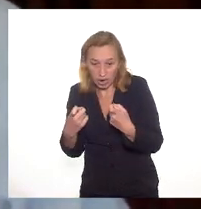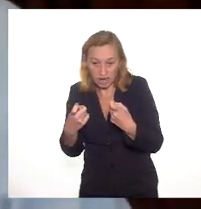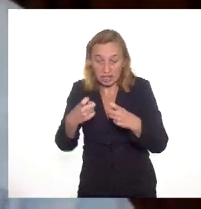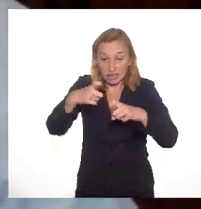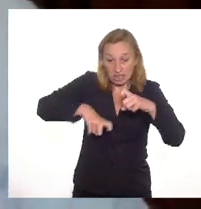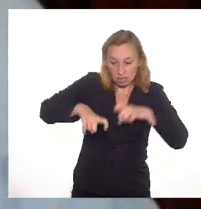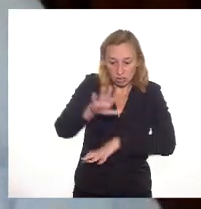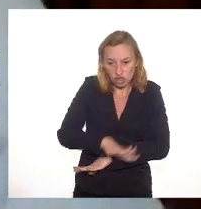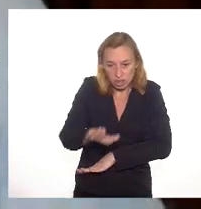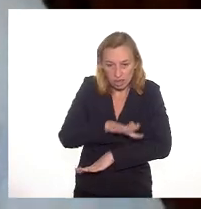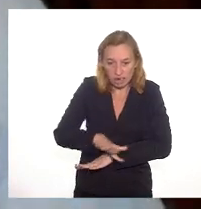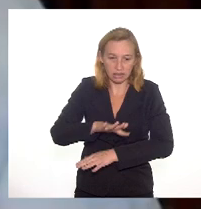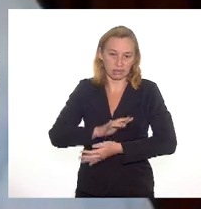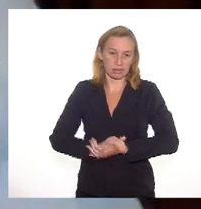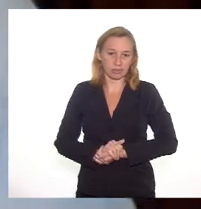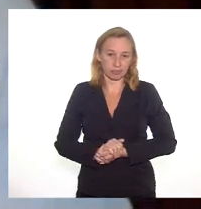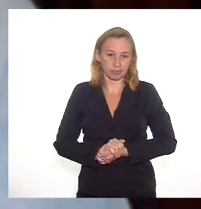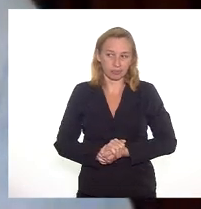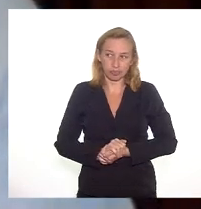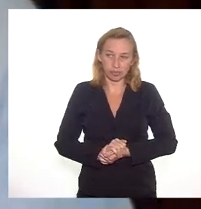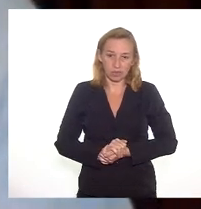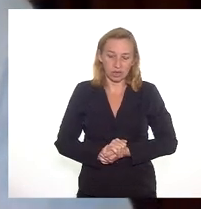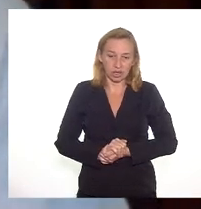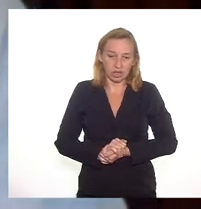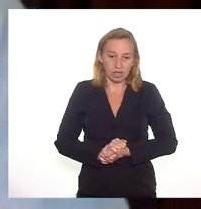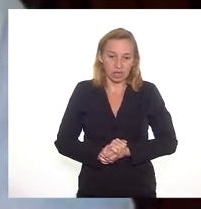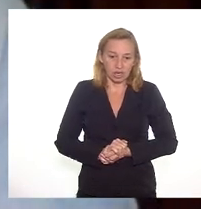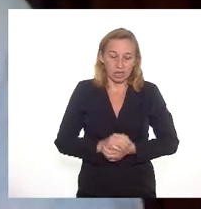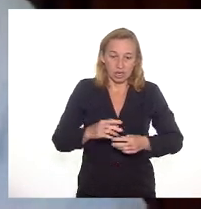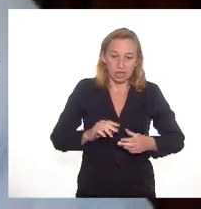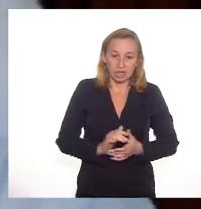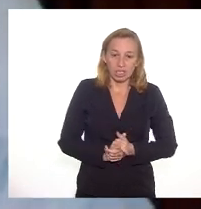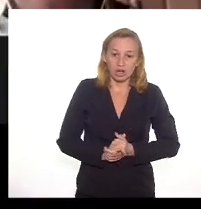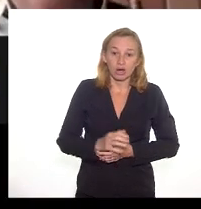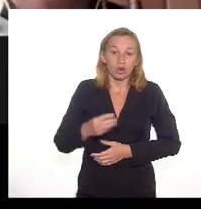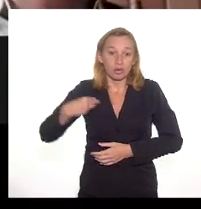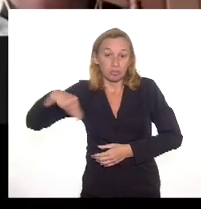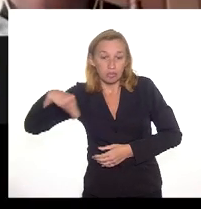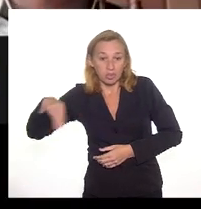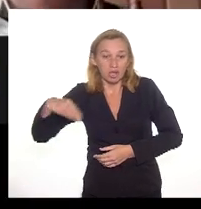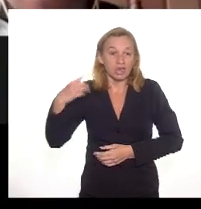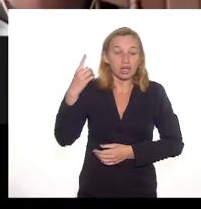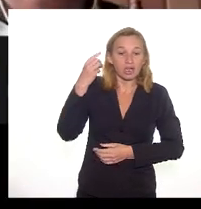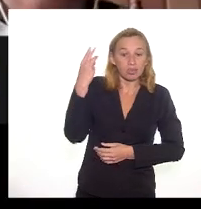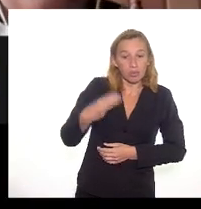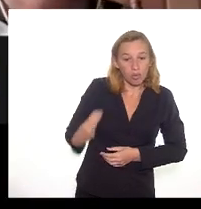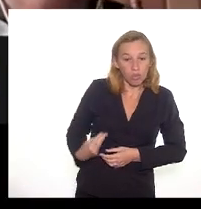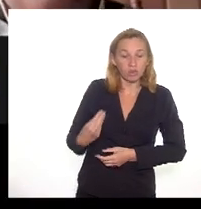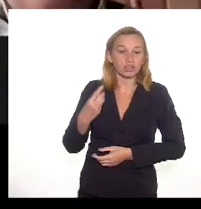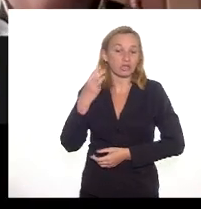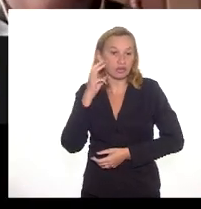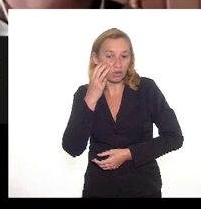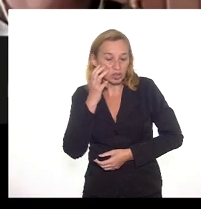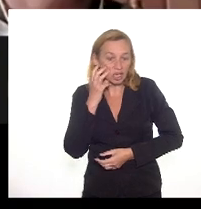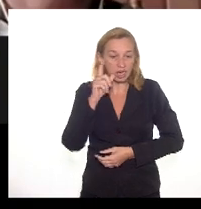Crianças. E esse Mink, Mônica Valdec, Luiz Paulo, eu queria dizer assim, eu poucas